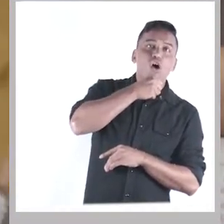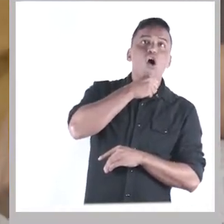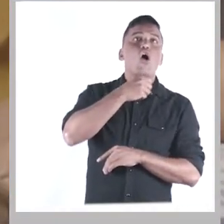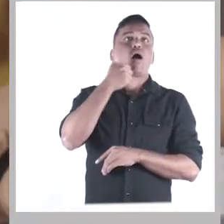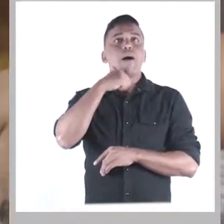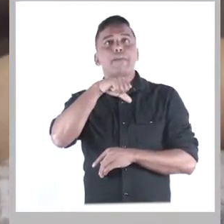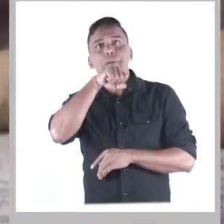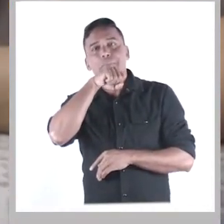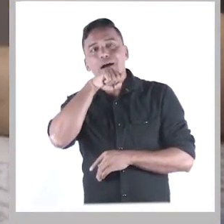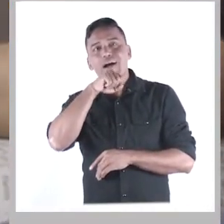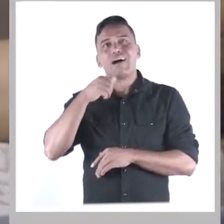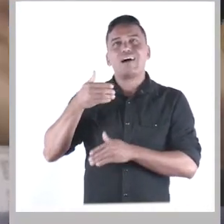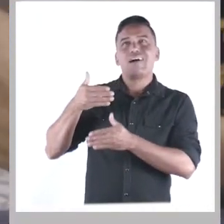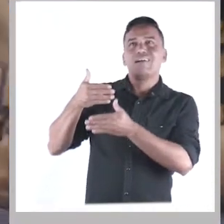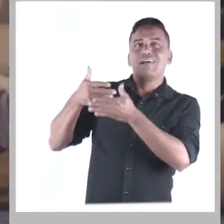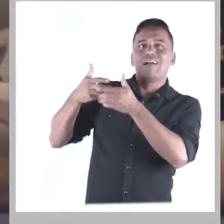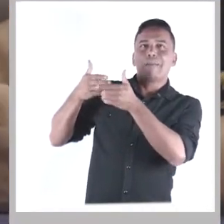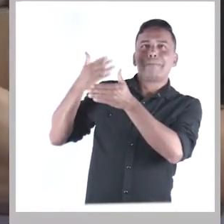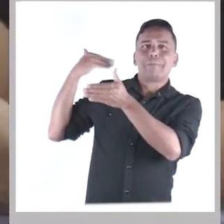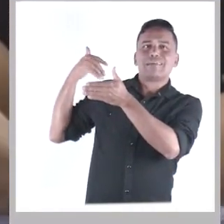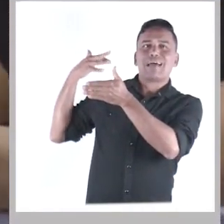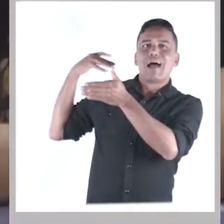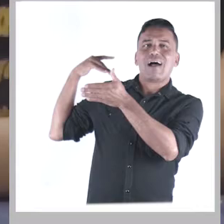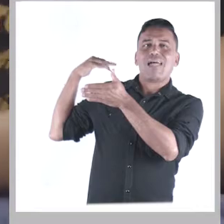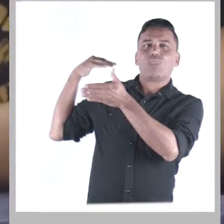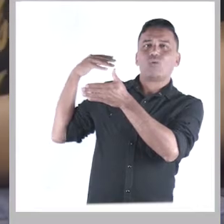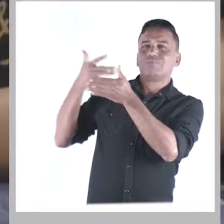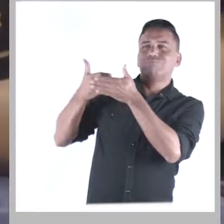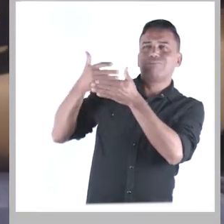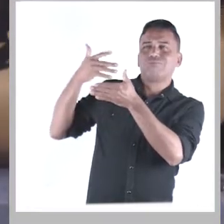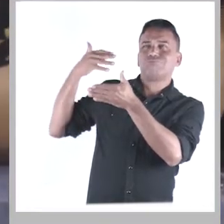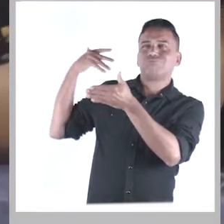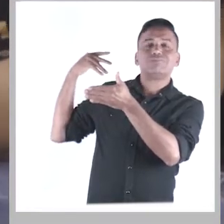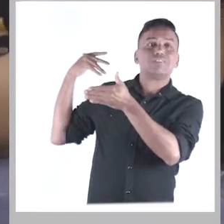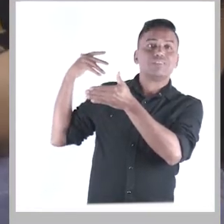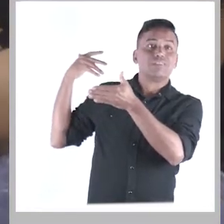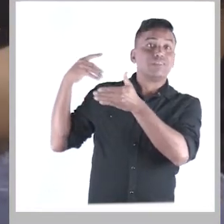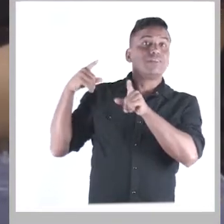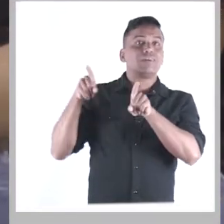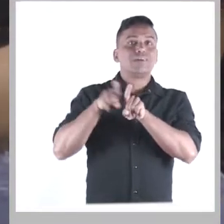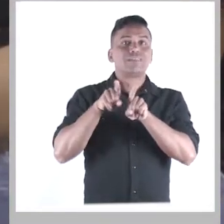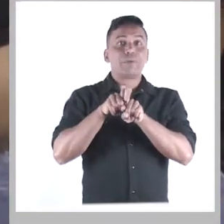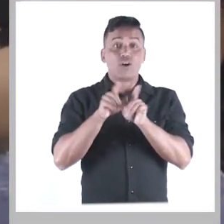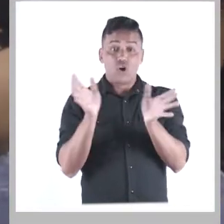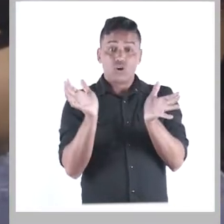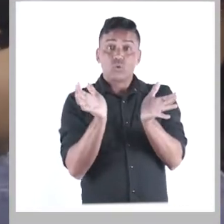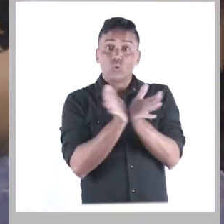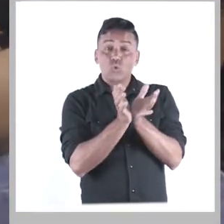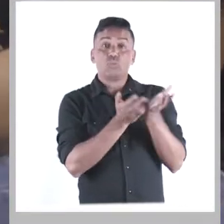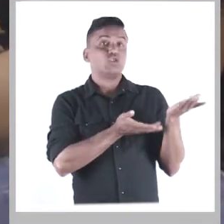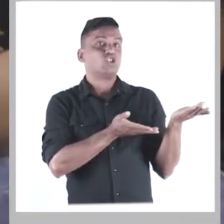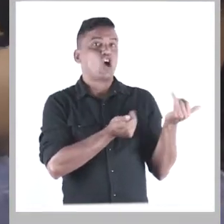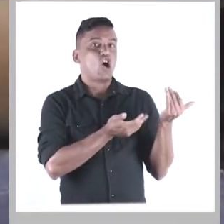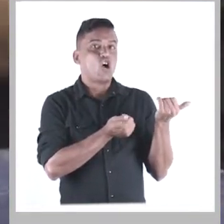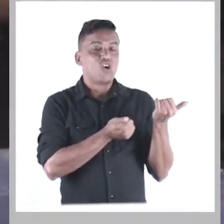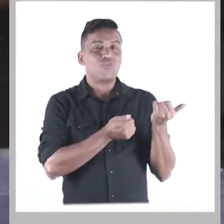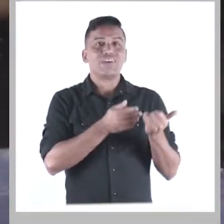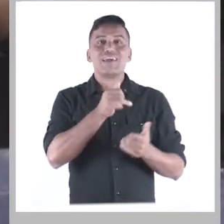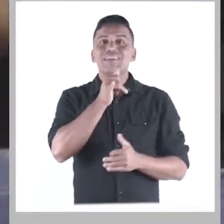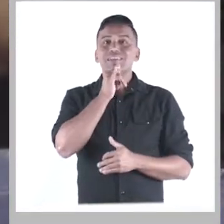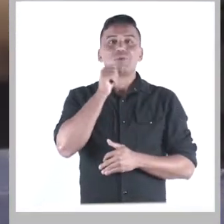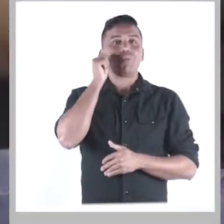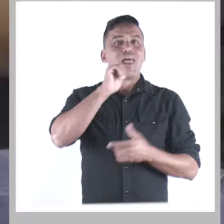nossas avós, das nossas ancestrais? Eu acho que a gente precisa ficar muito atento também aos sonhos dos nossos jovens, sabe? Das